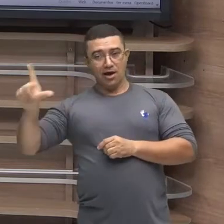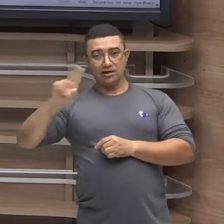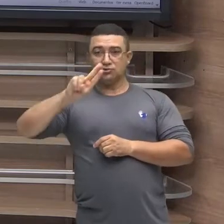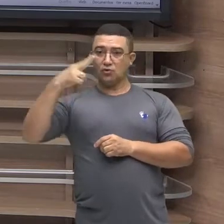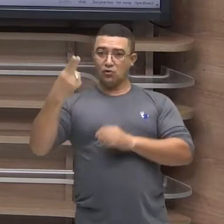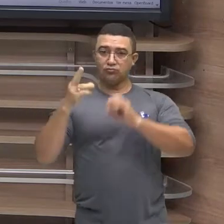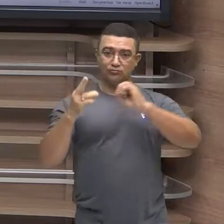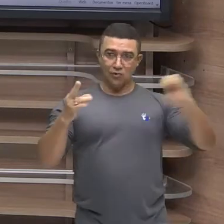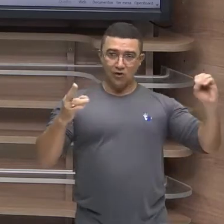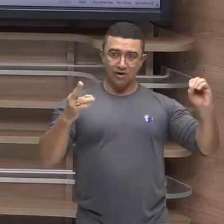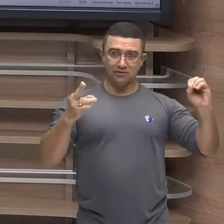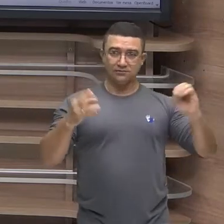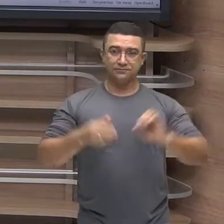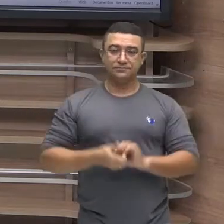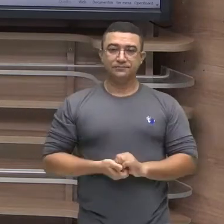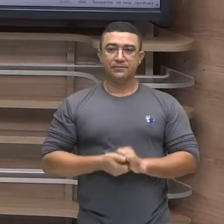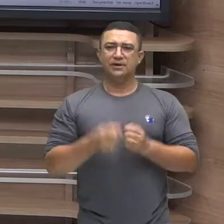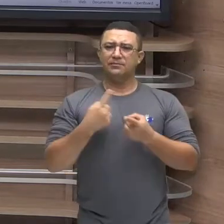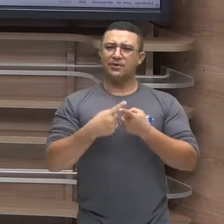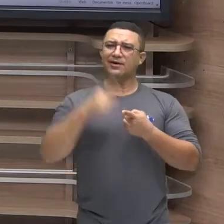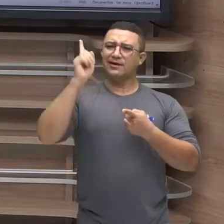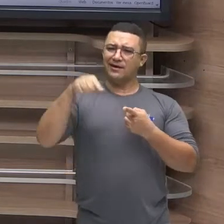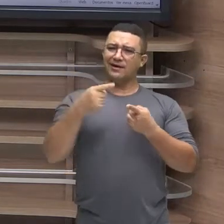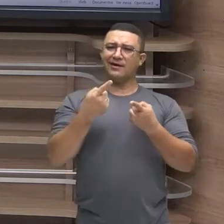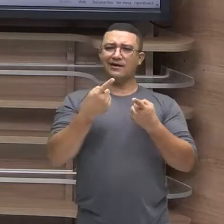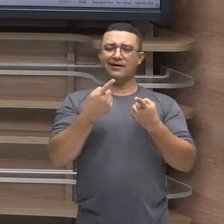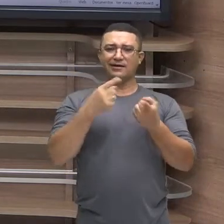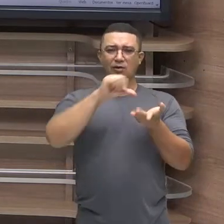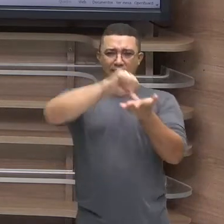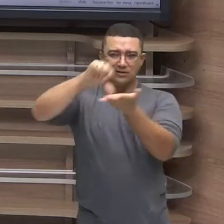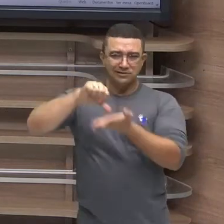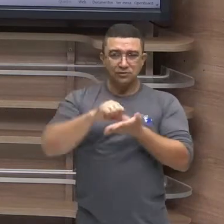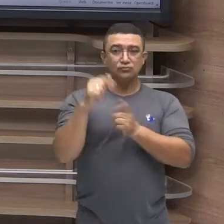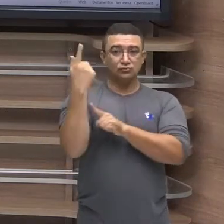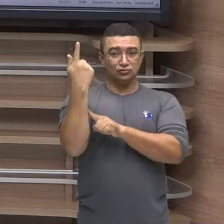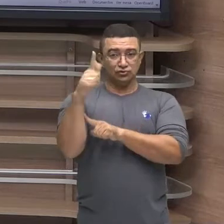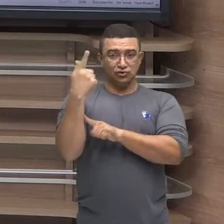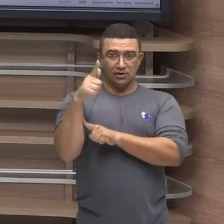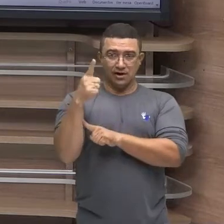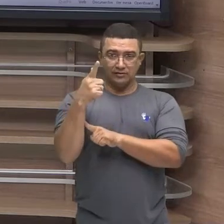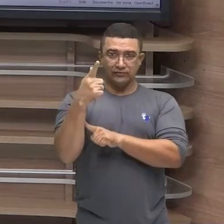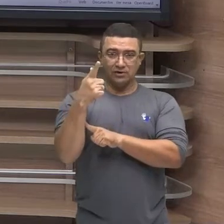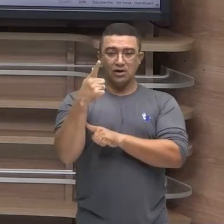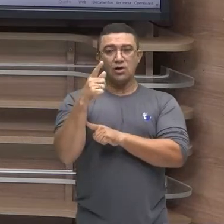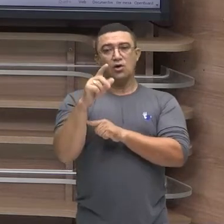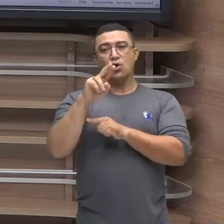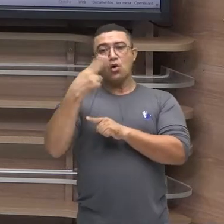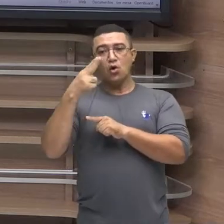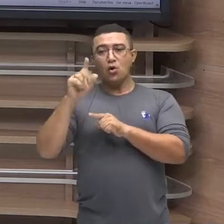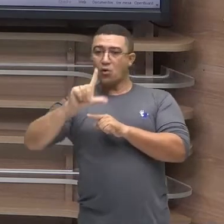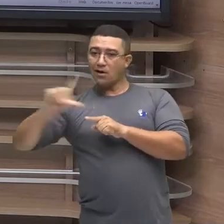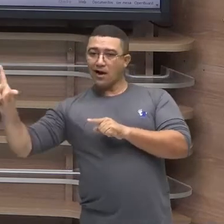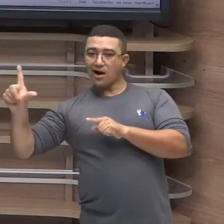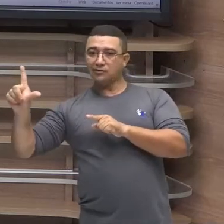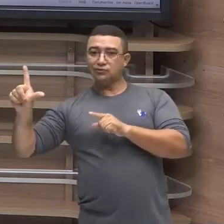oeste. Por quê? Essa coordenada geográfica ela vai estar ou do lado leste,